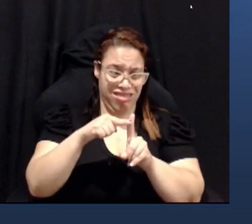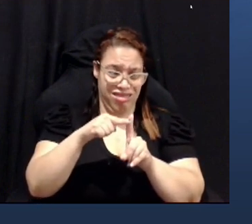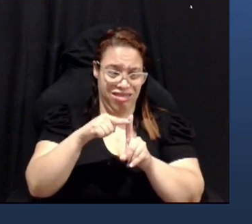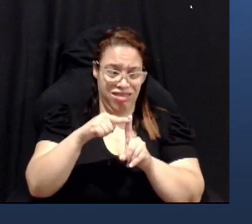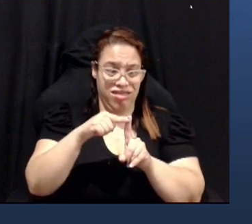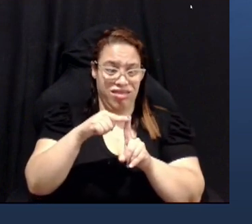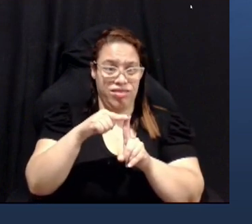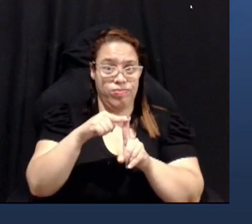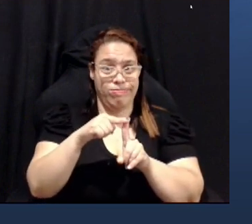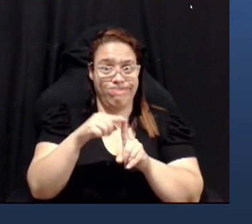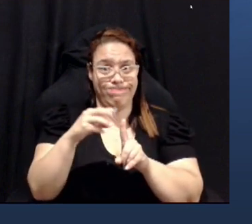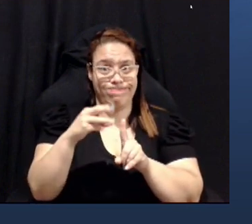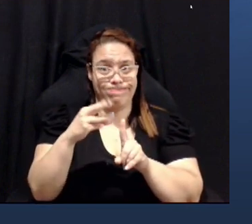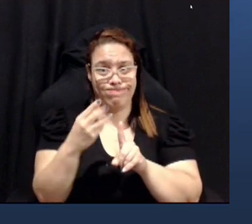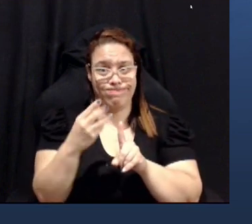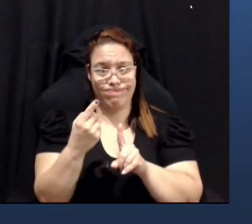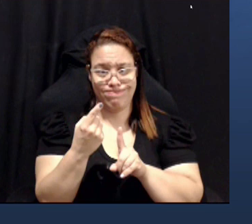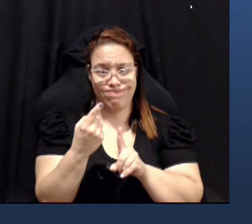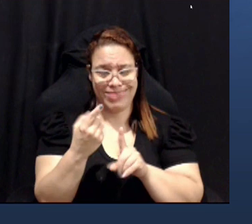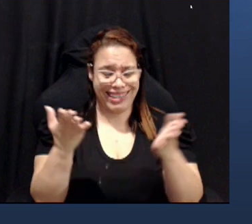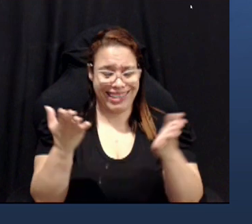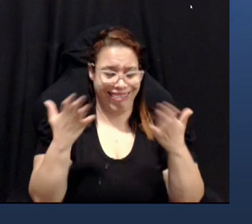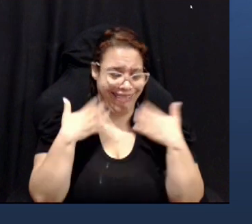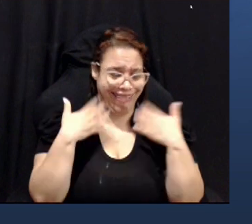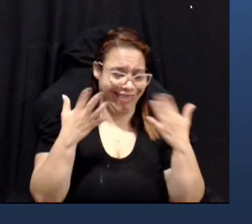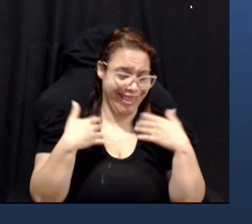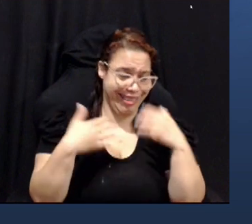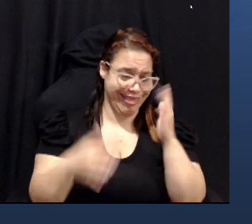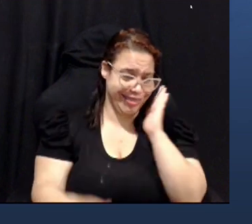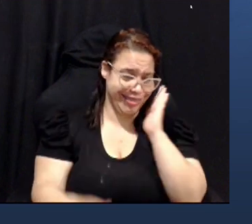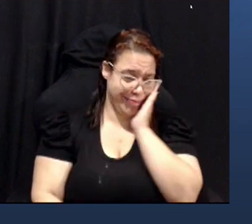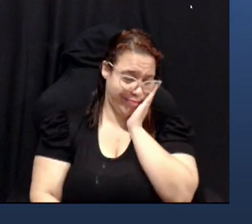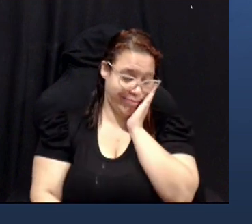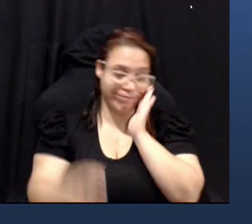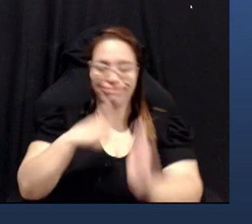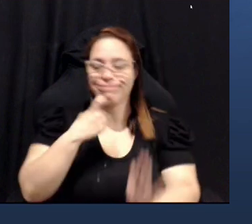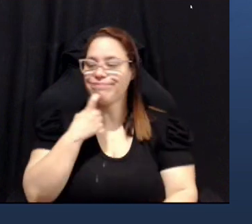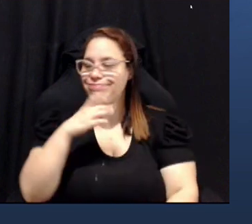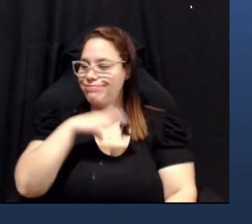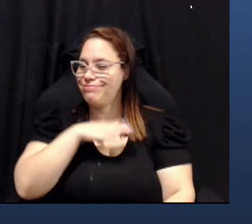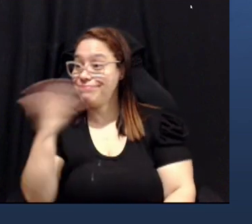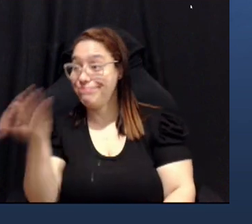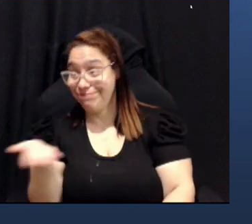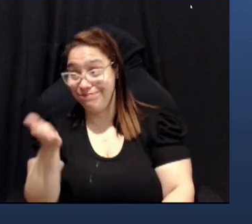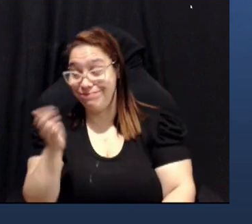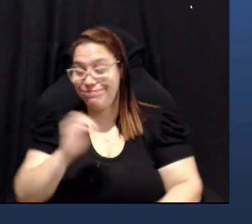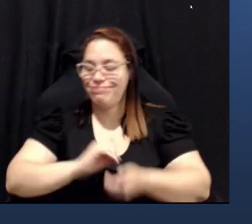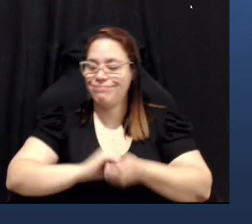sobe, podendo chegar aos 31 graus aqui na cidade de Campinas.